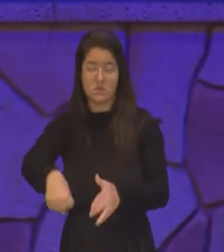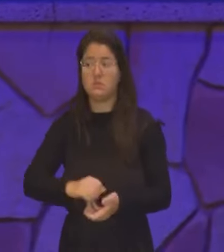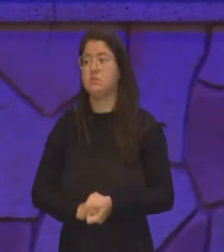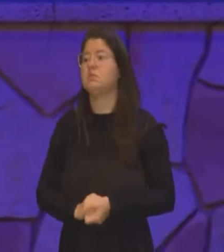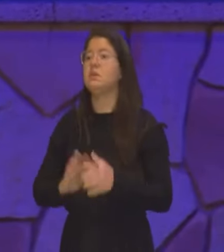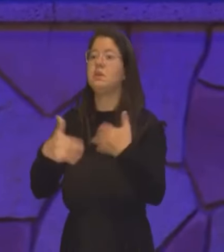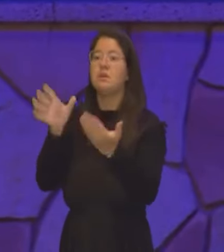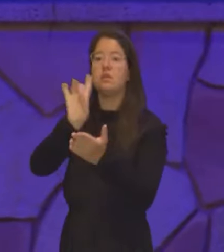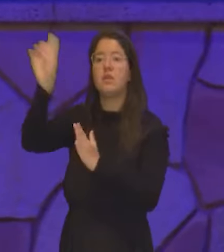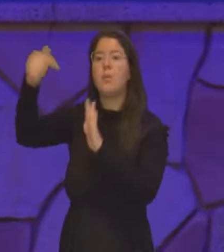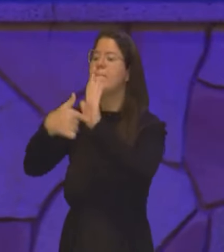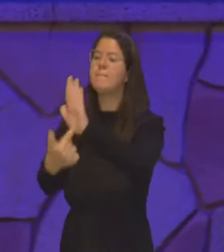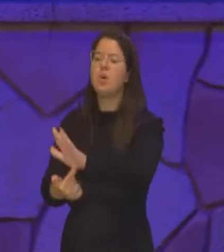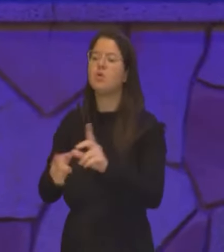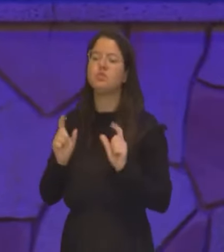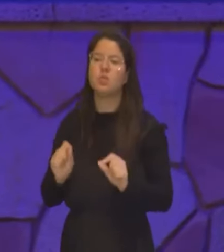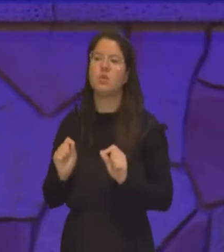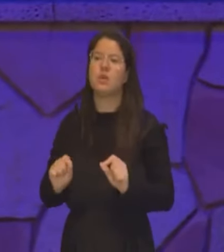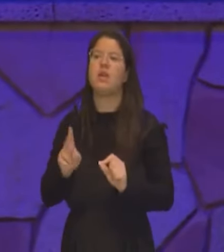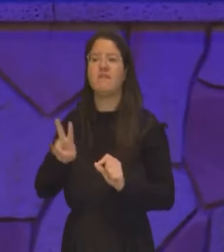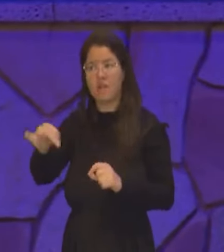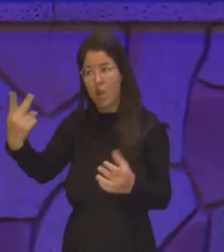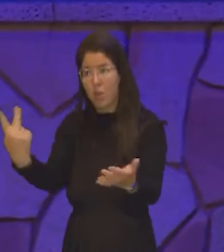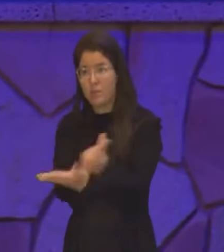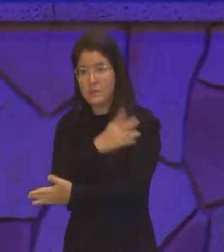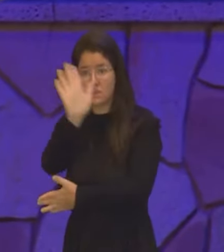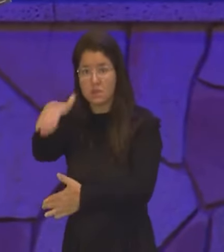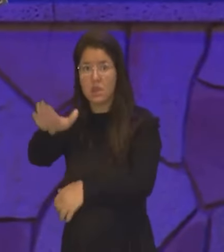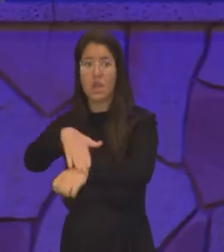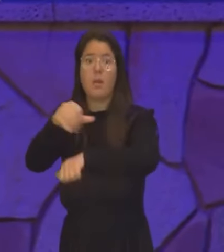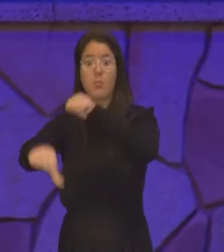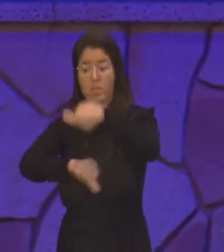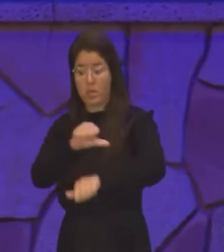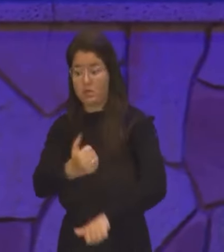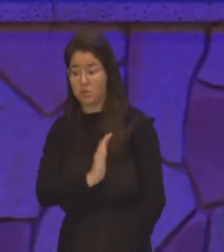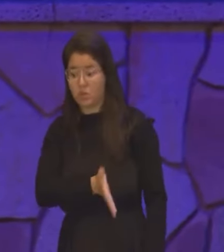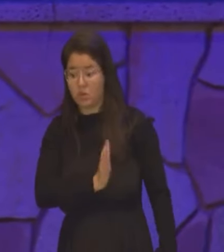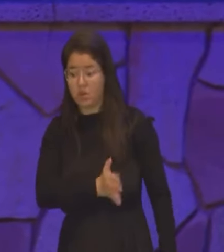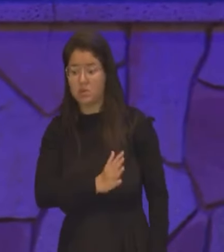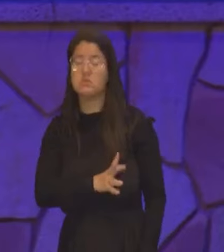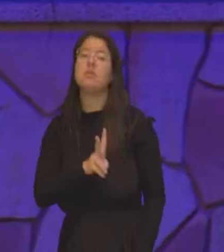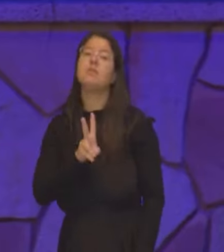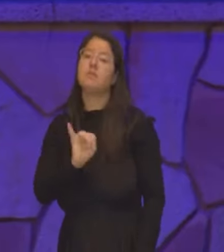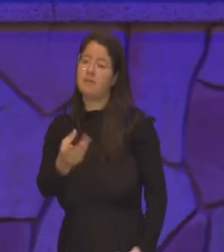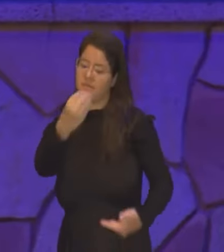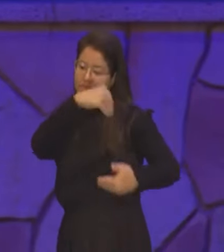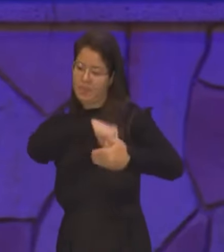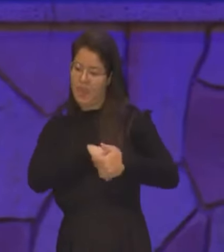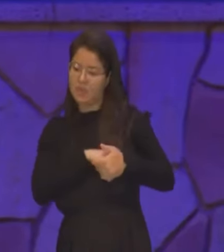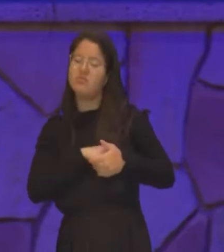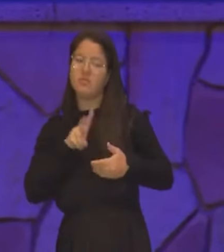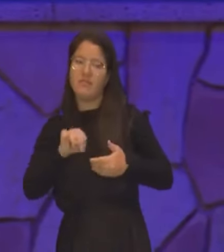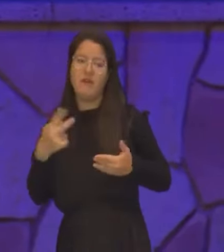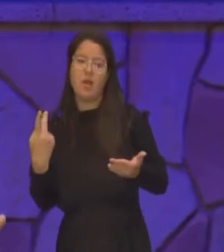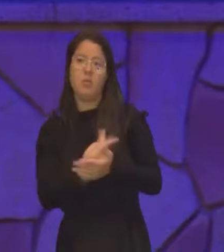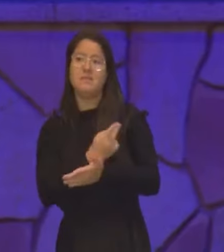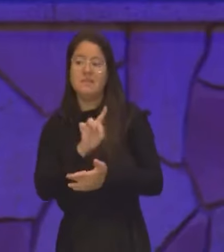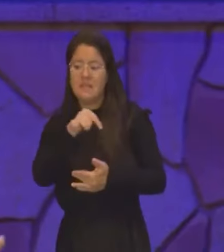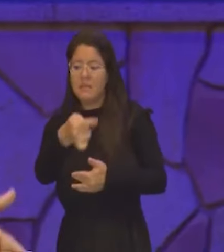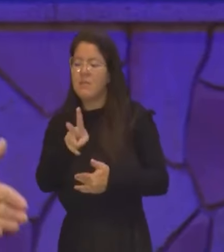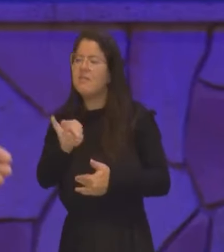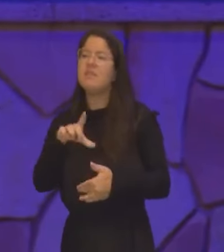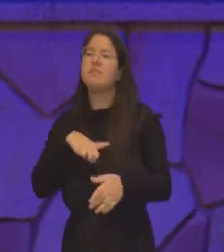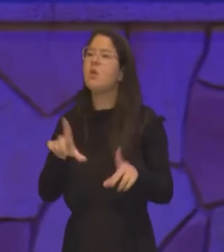Então Deus está mostrando: vai acontecer a mudança do coração, algo que é interno. Depois virá